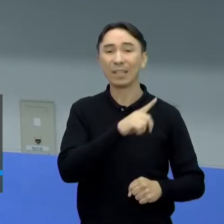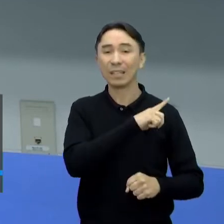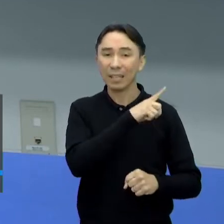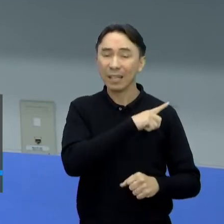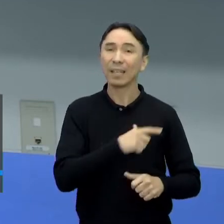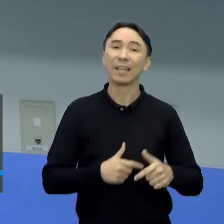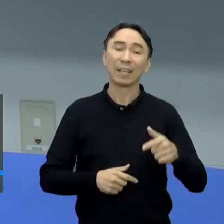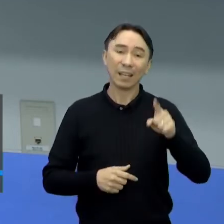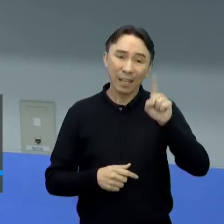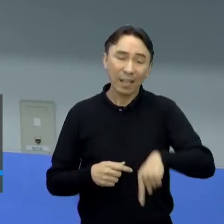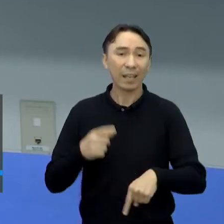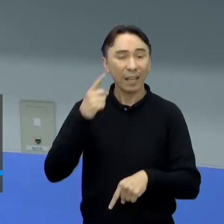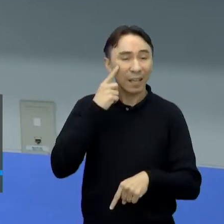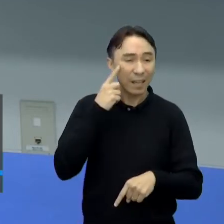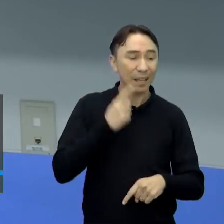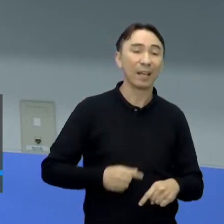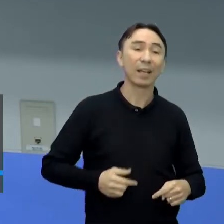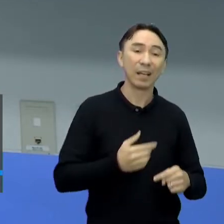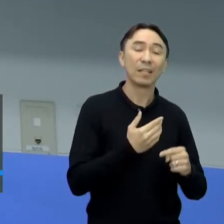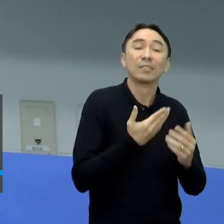antropologia é a escola